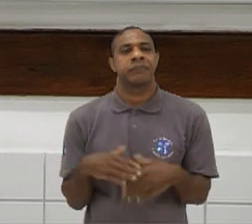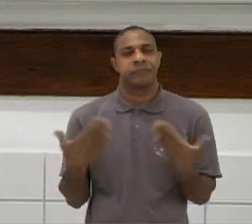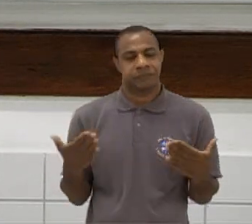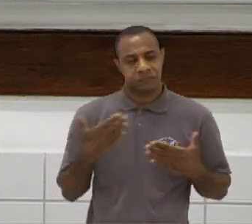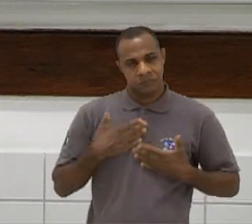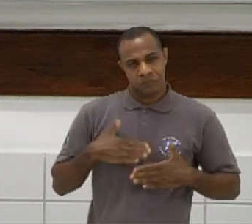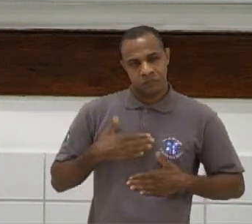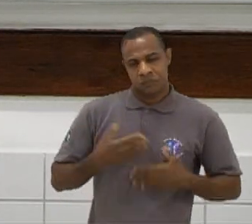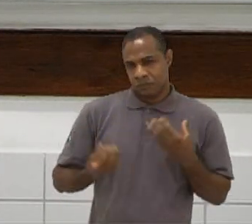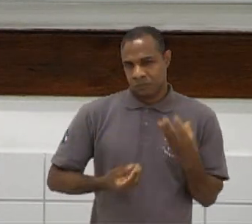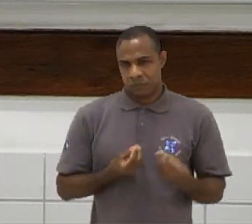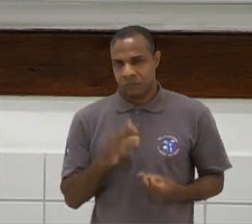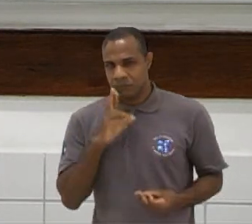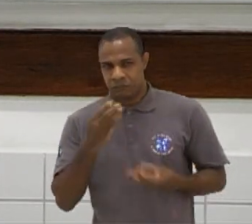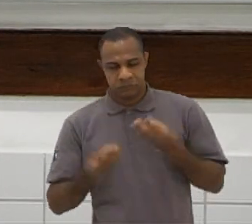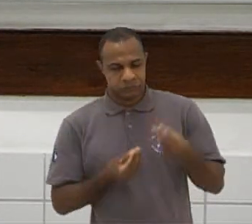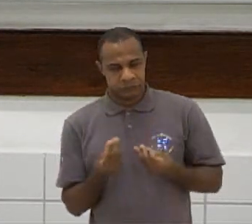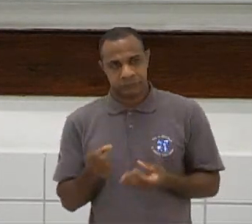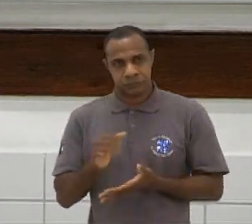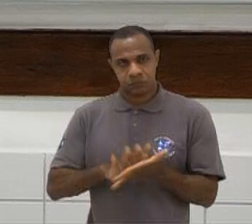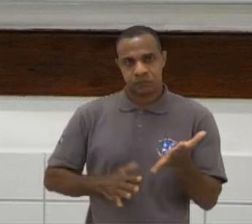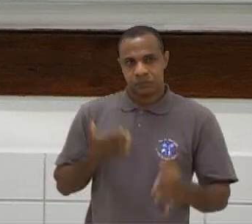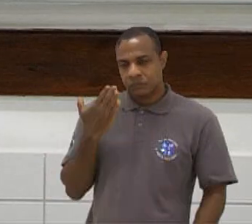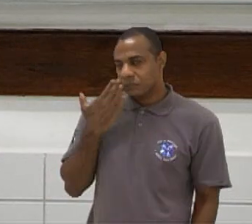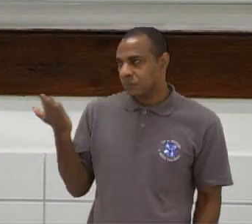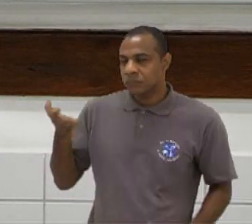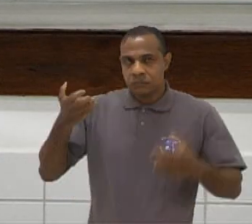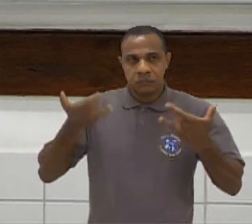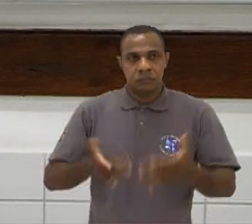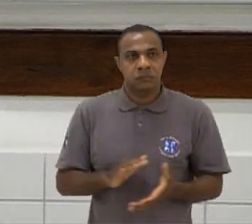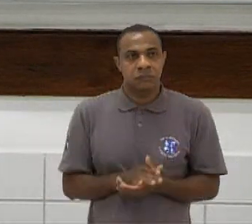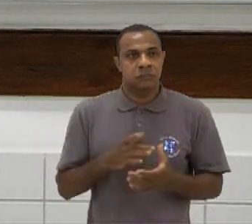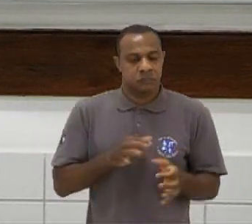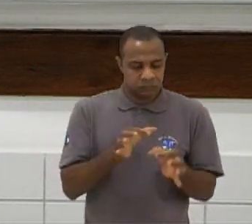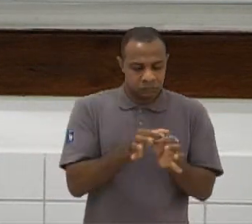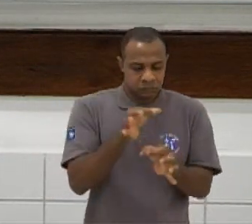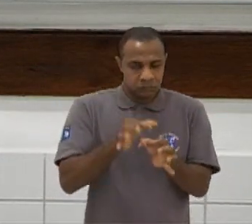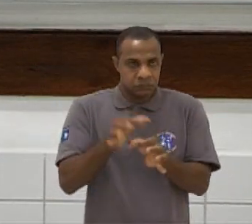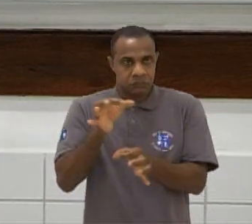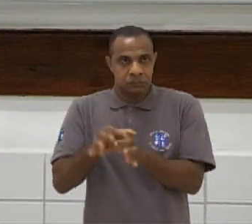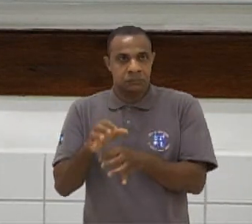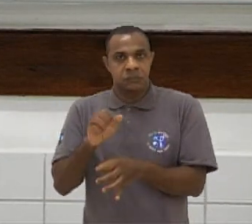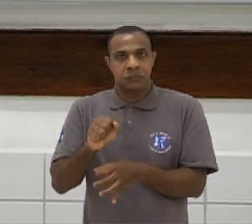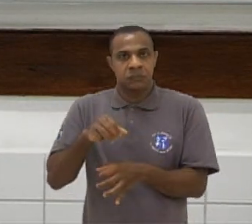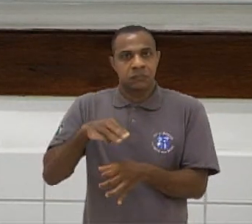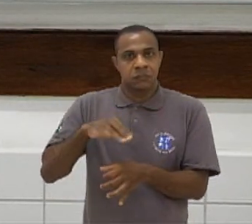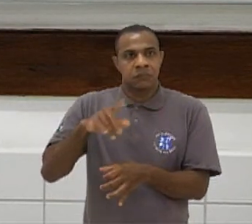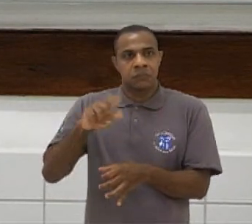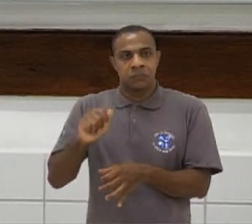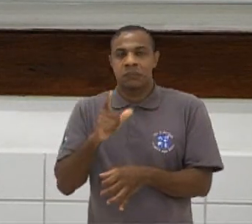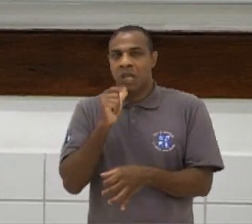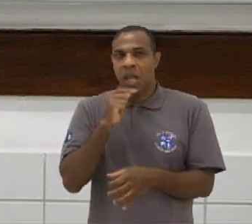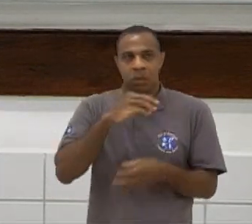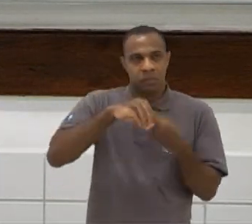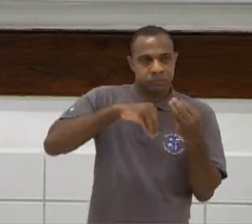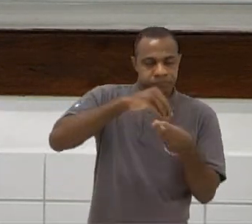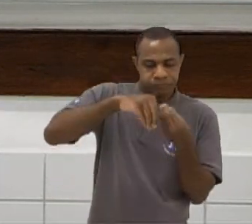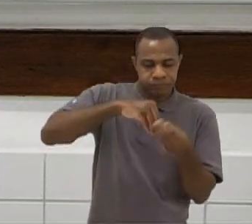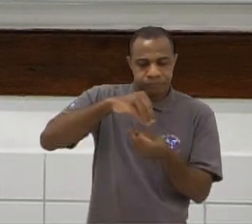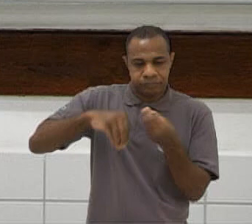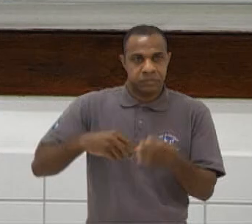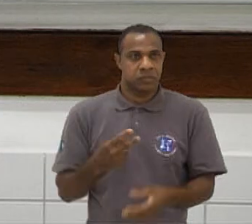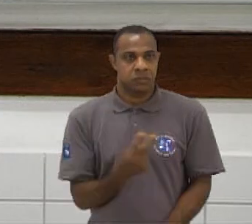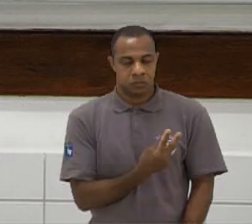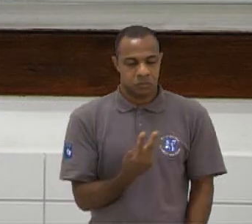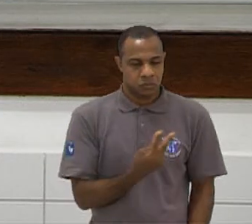Tranquilo, pessoal? Vamos à resolução do exercício? O que está dizendo aqui? Eu tenho os 3 tubos com amido e água, só que em 2 aqui eu